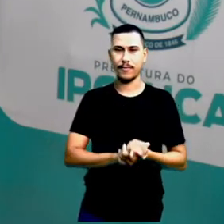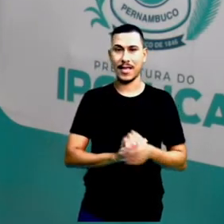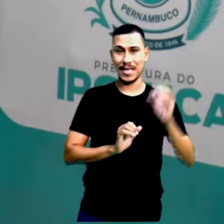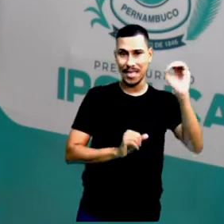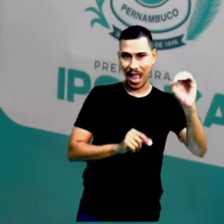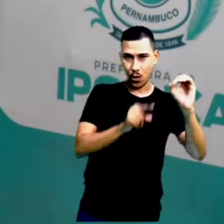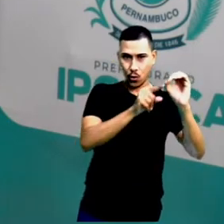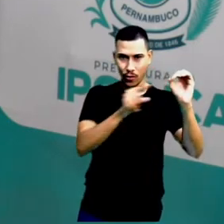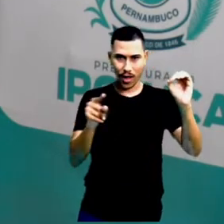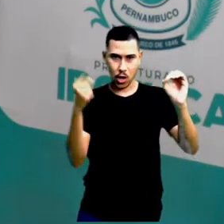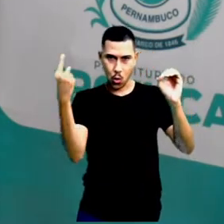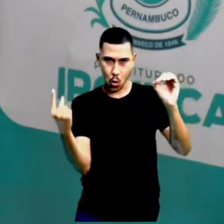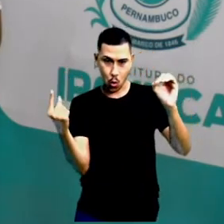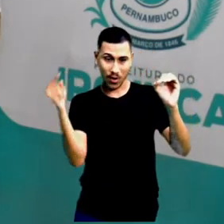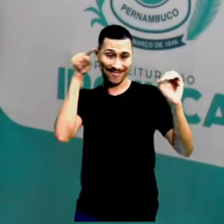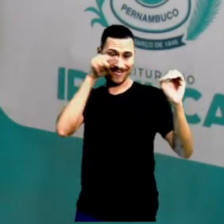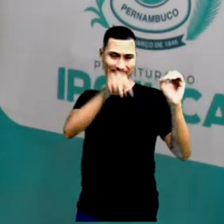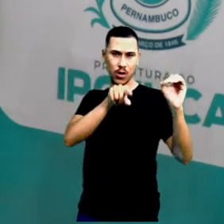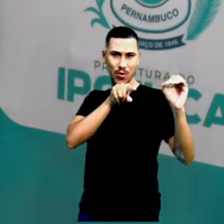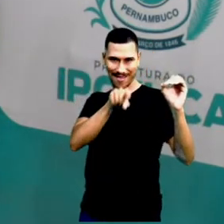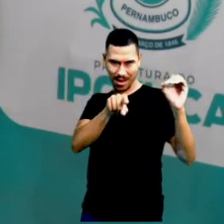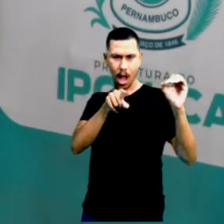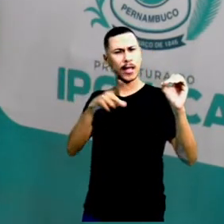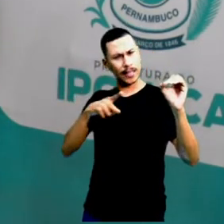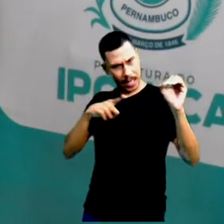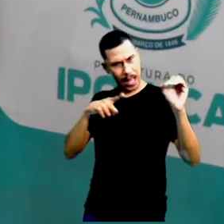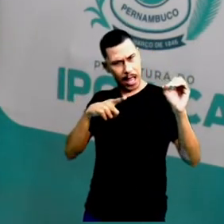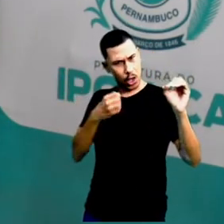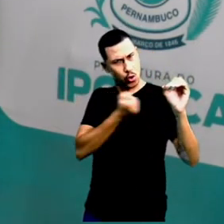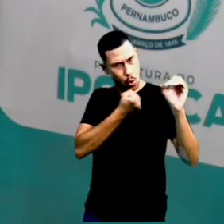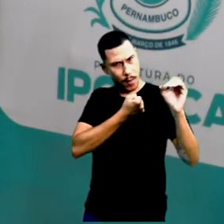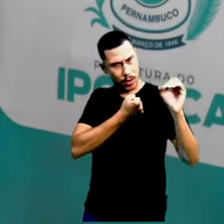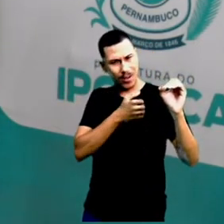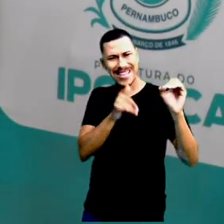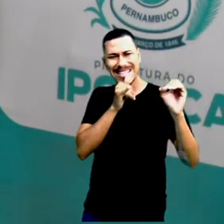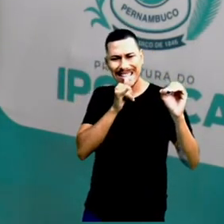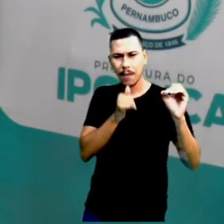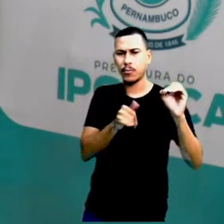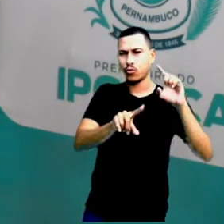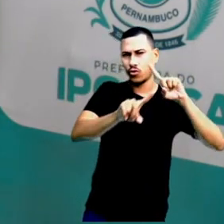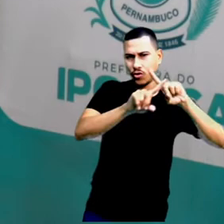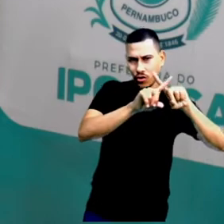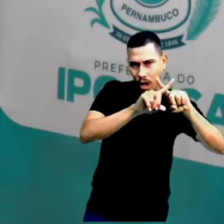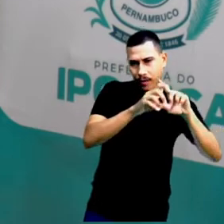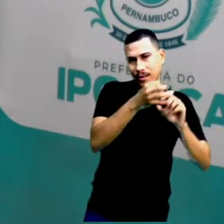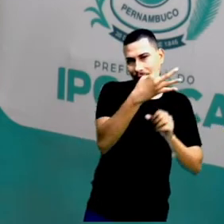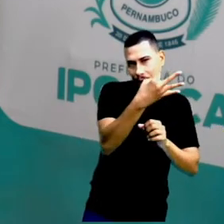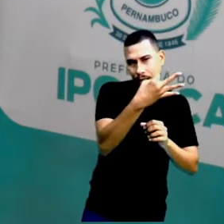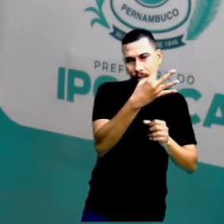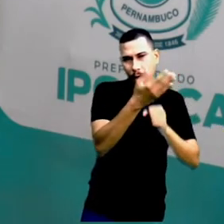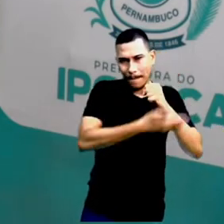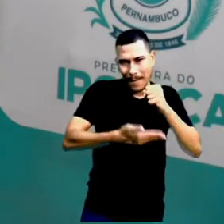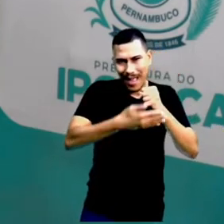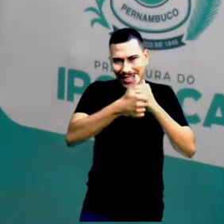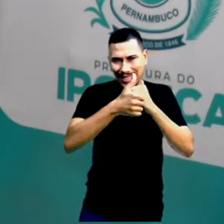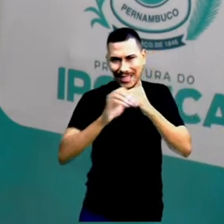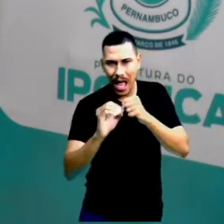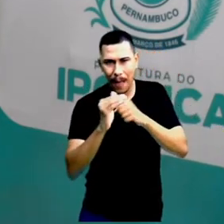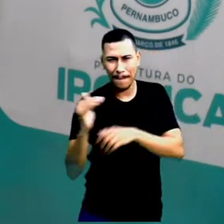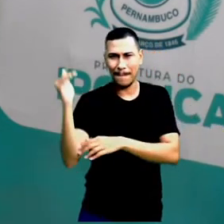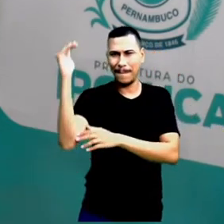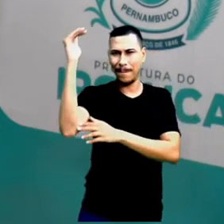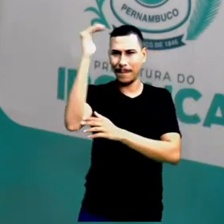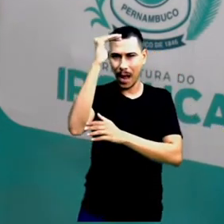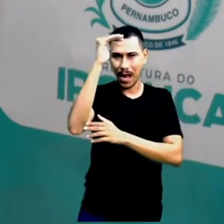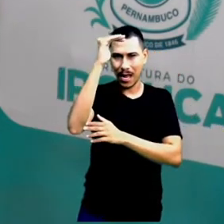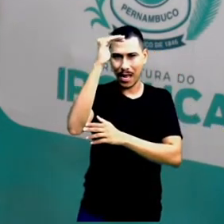e 1. Vamos representar. O x será o 3, a base será 10 e o expoente